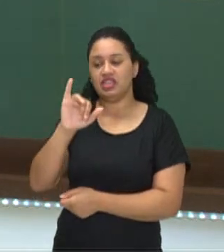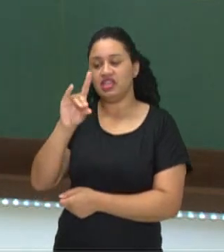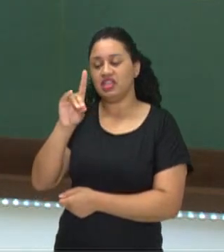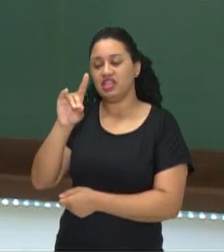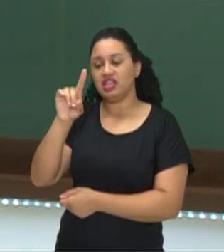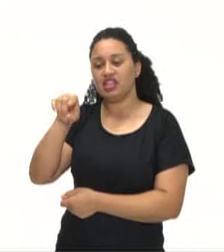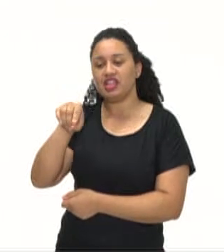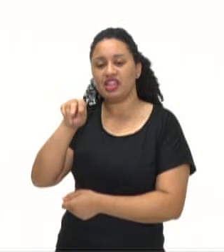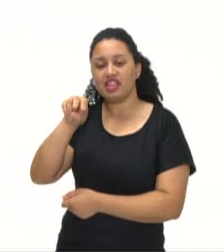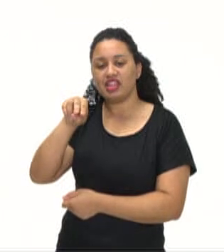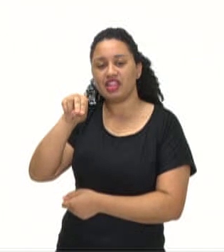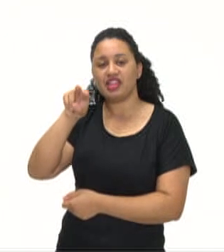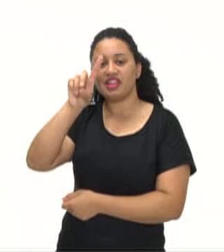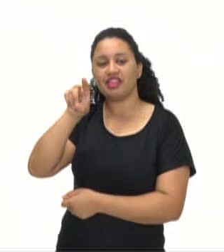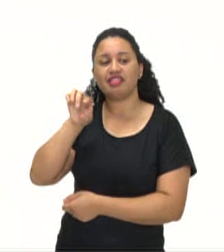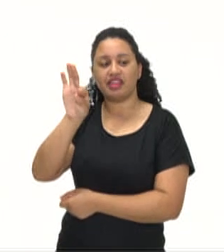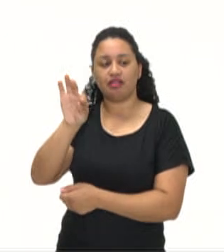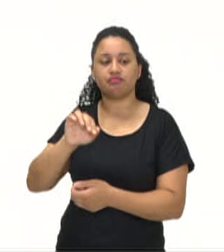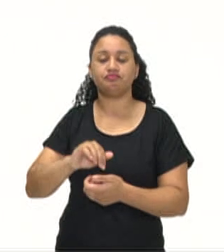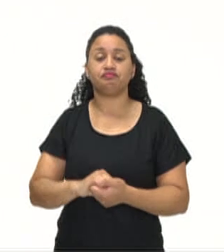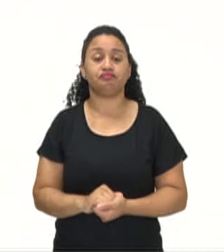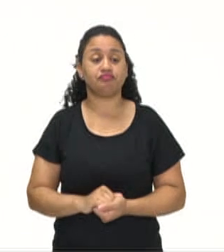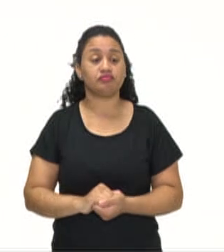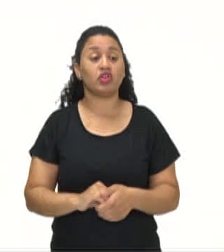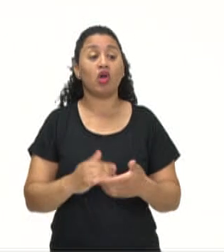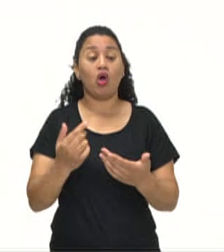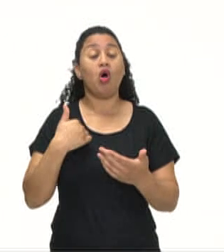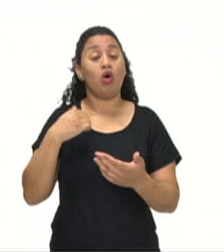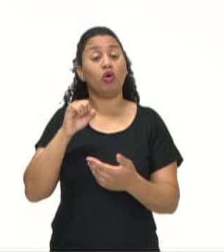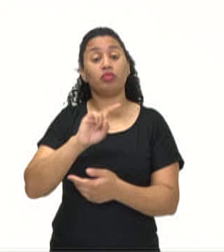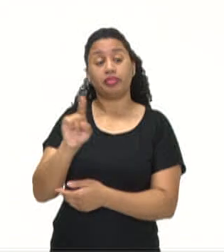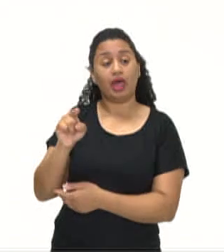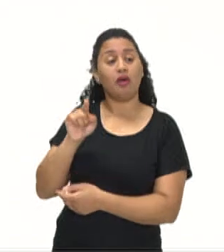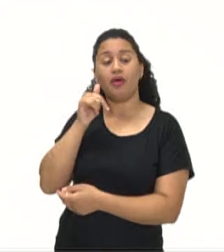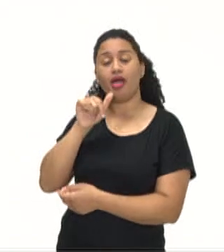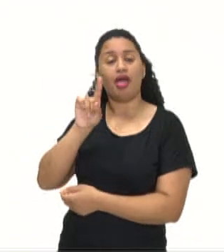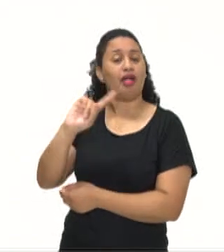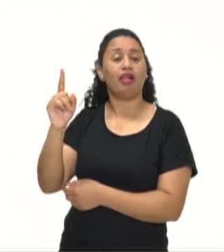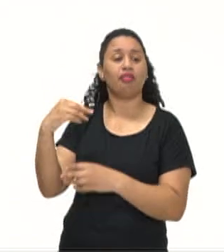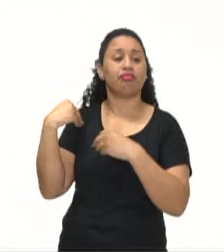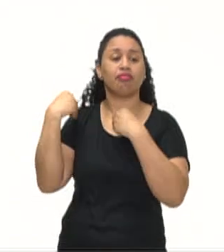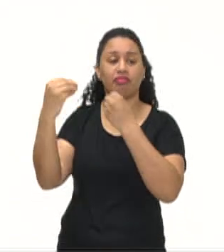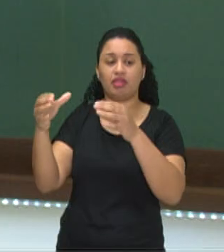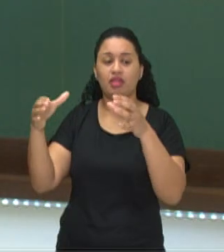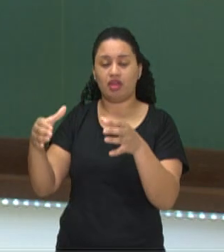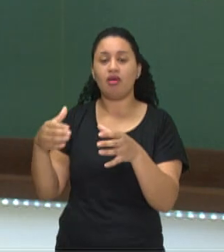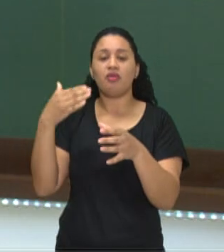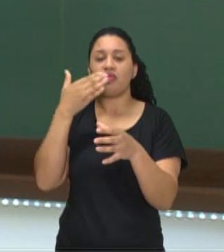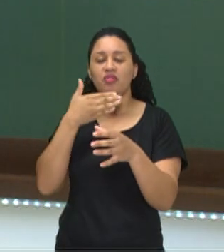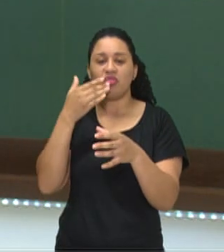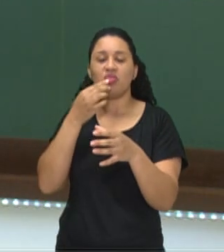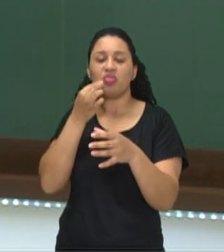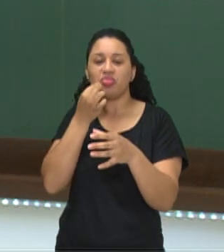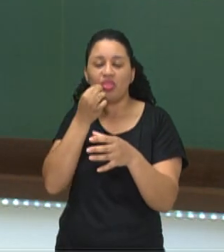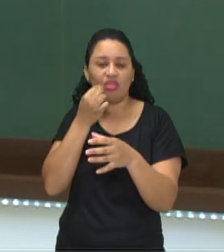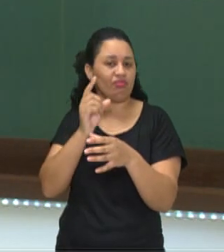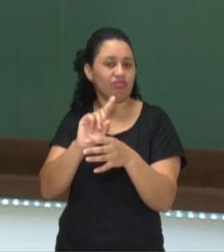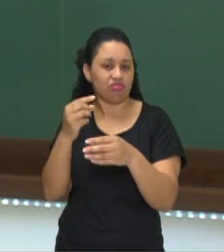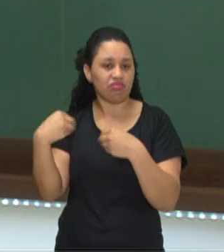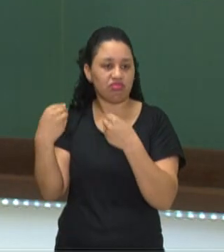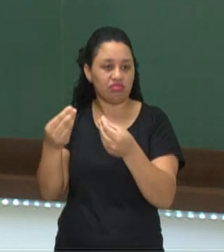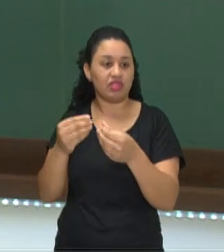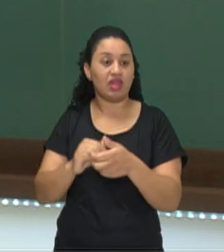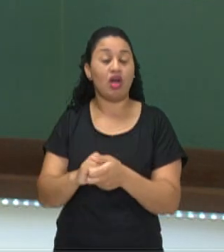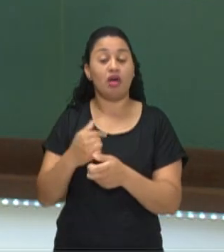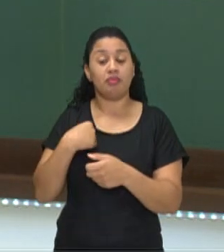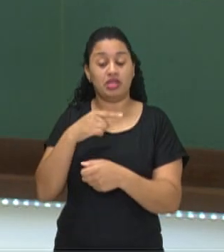Resposta completa. No, she didn't give her a lovely lemon pie. Na hora da resposta negativa, você coloca o auxiliar